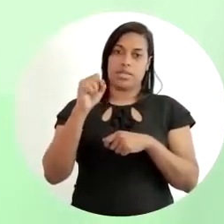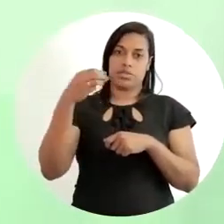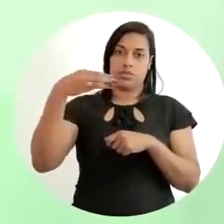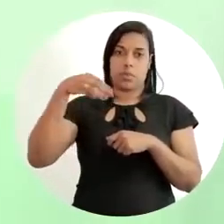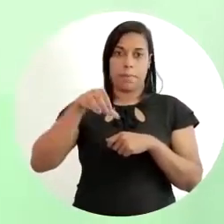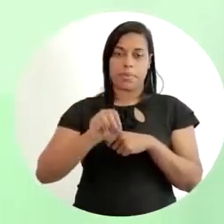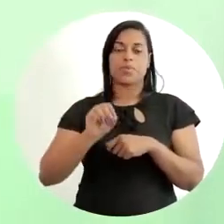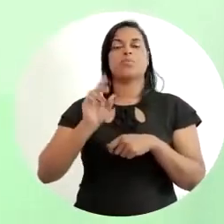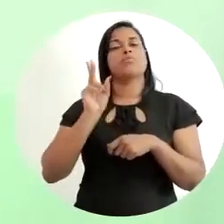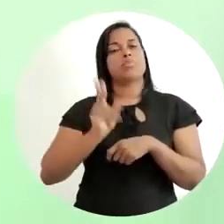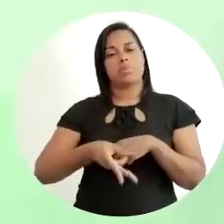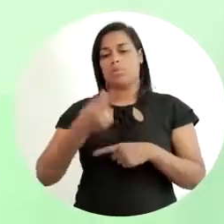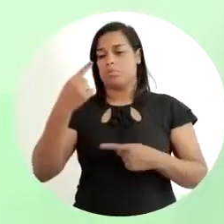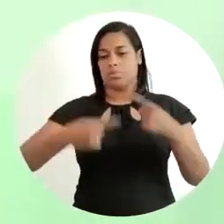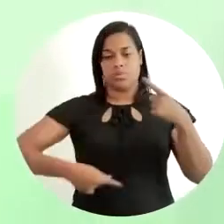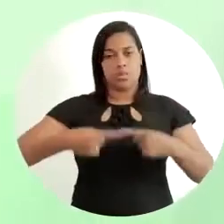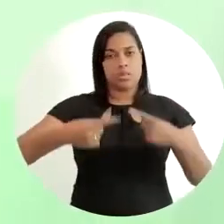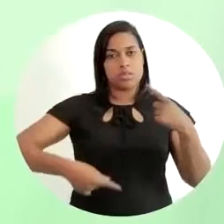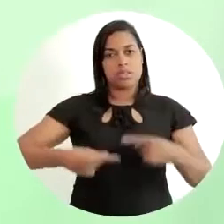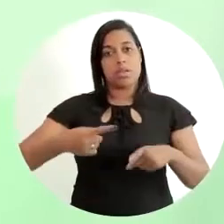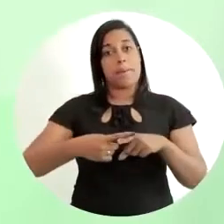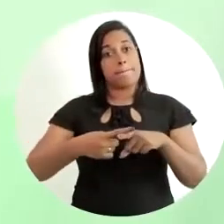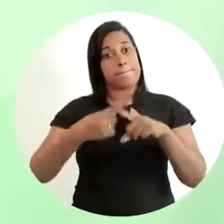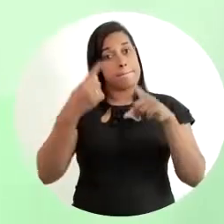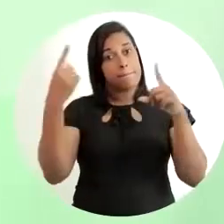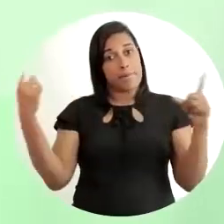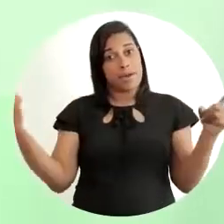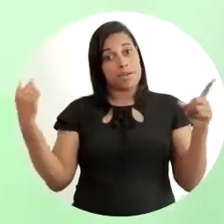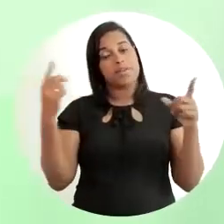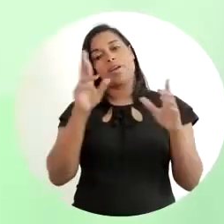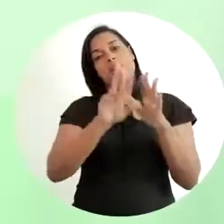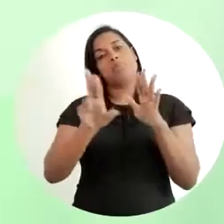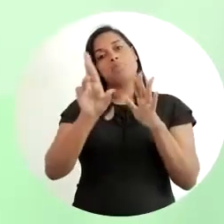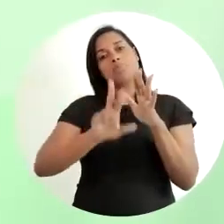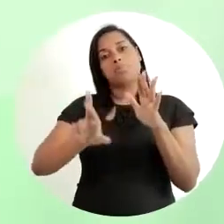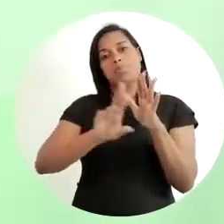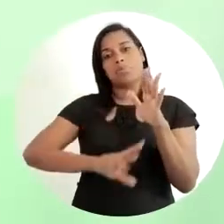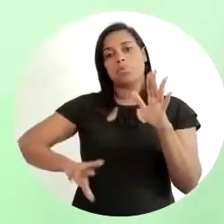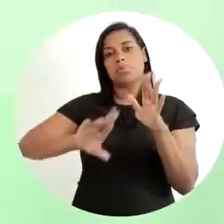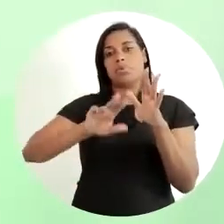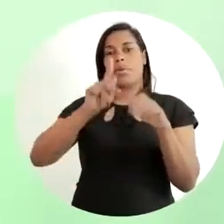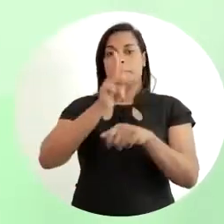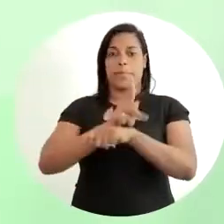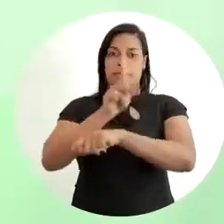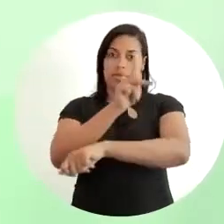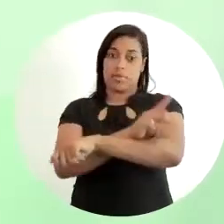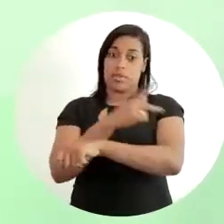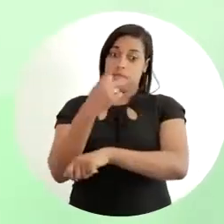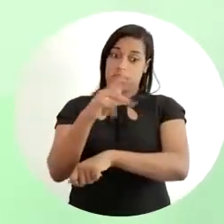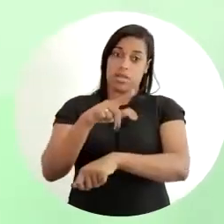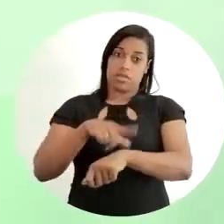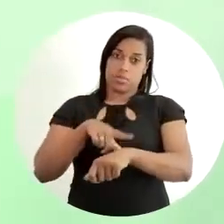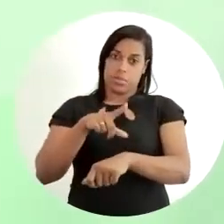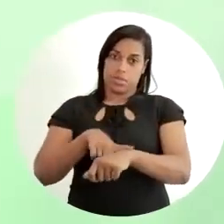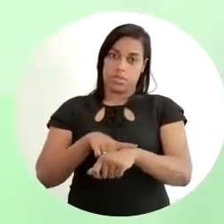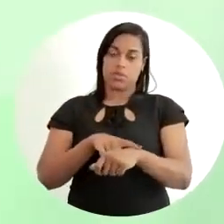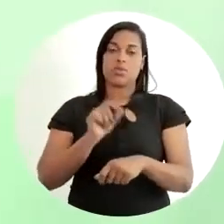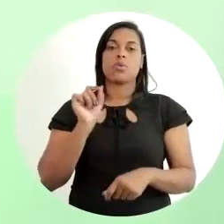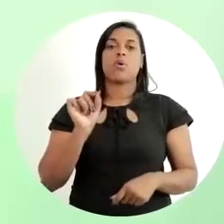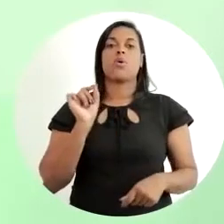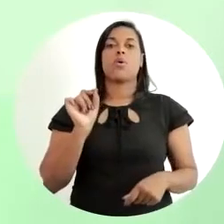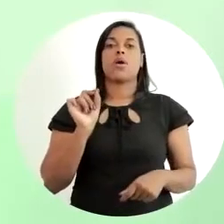ser executado enquanto política, mas as diversas correntes pedagógicas desse